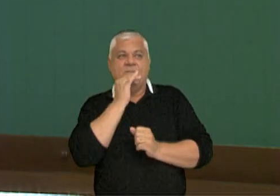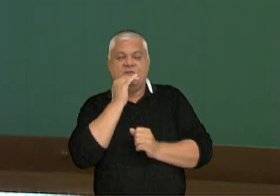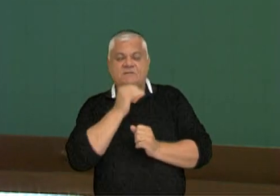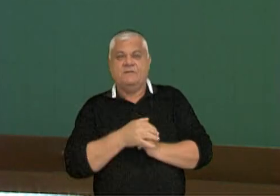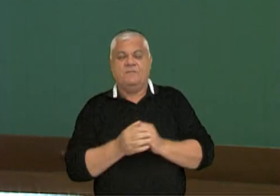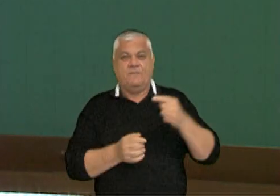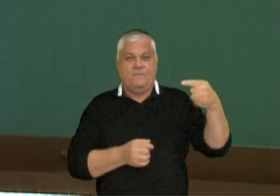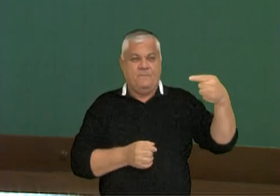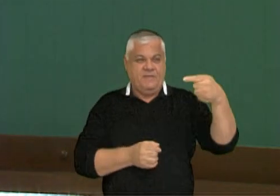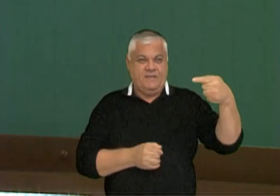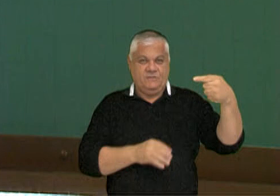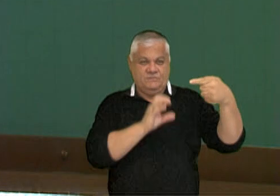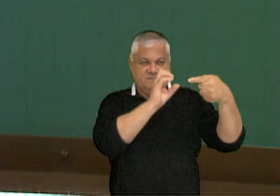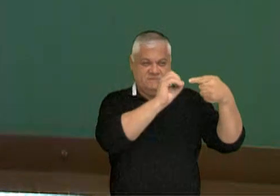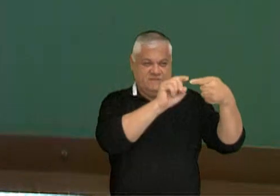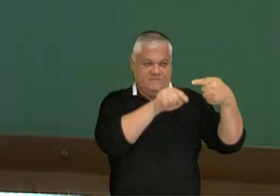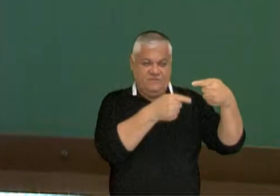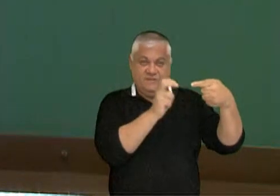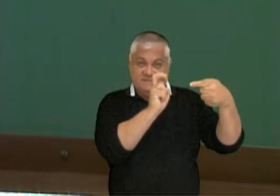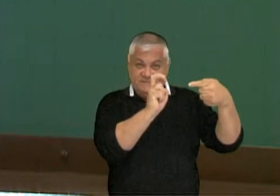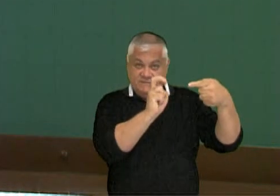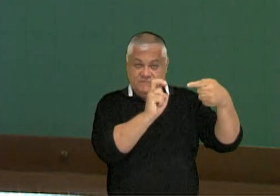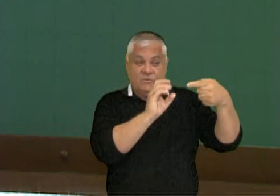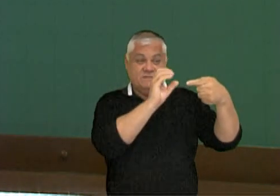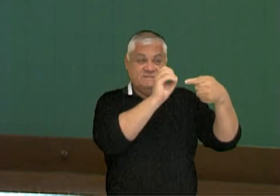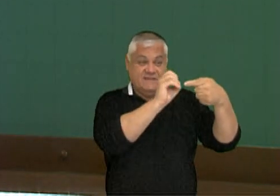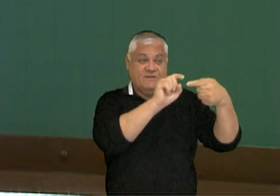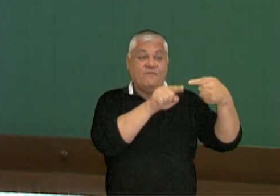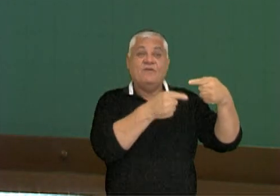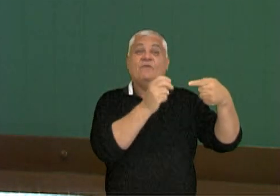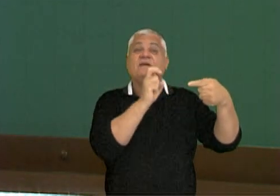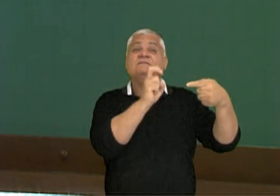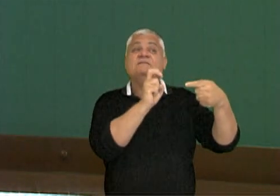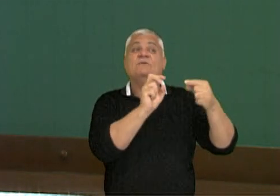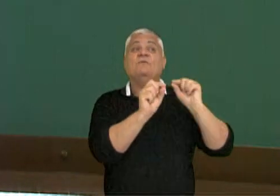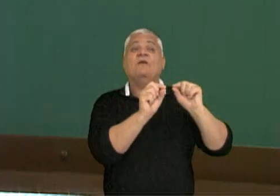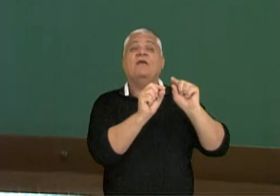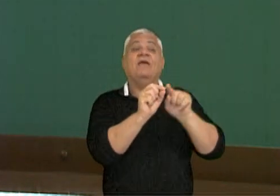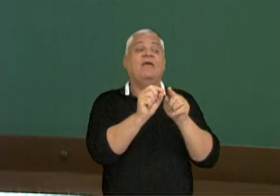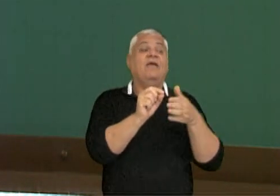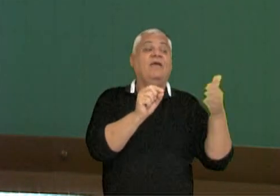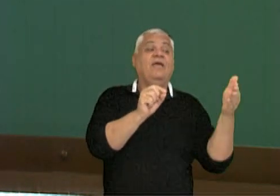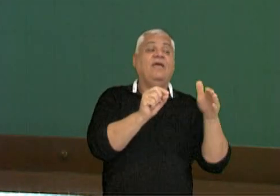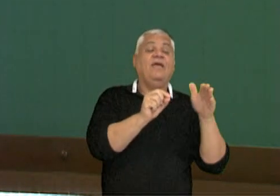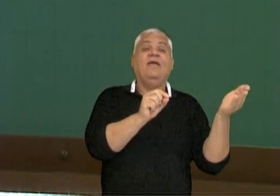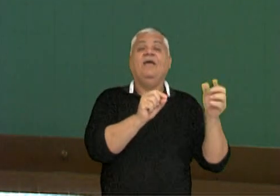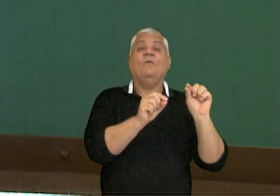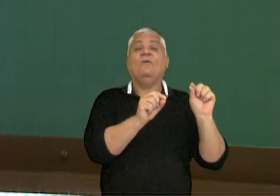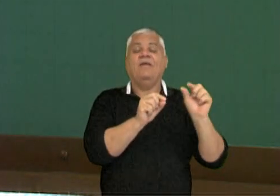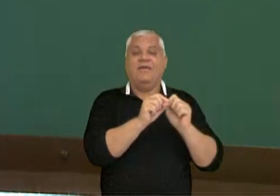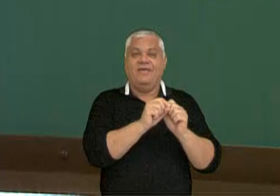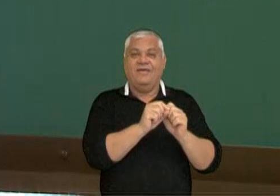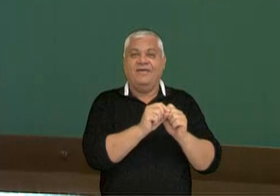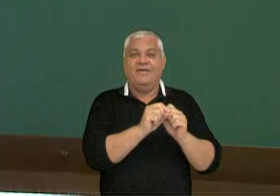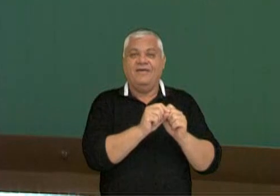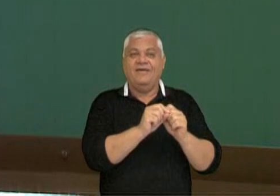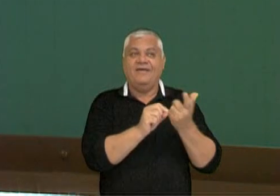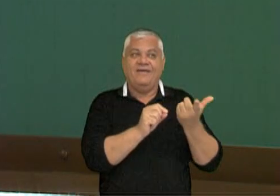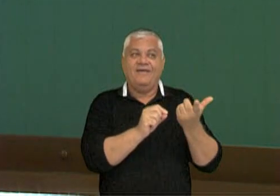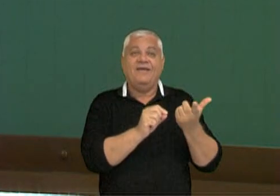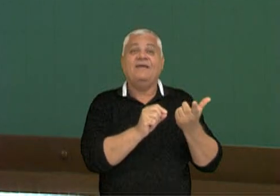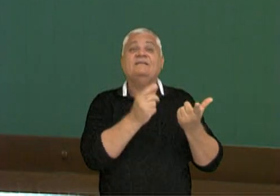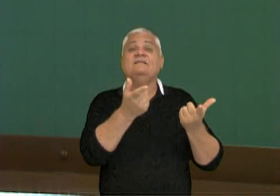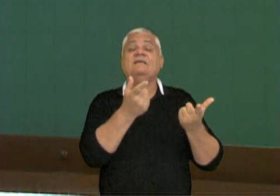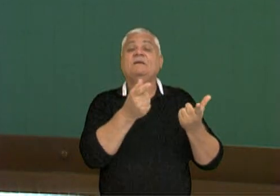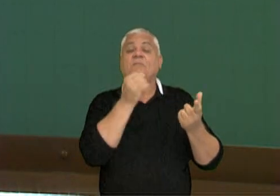menos 0,5, né? Quem que vem aqui à esquerda do menos 0,5? Se eu